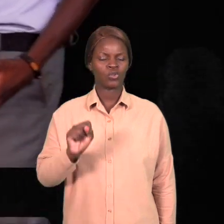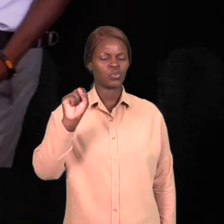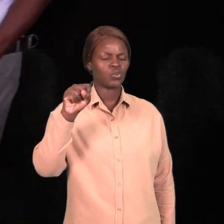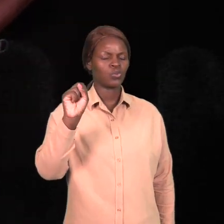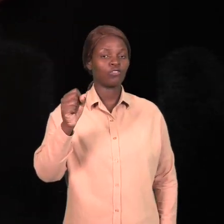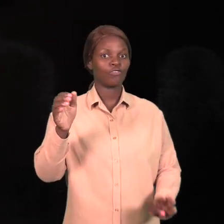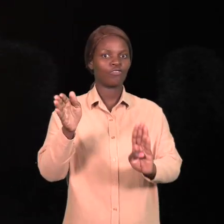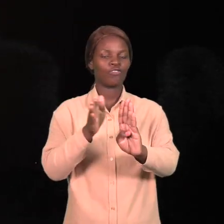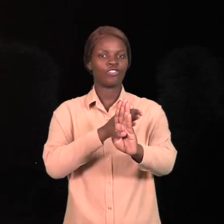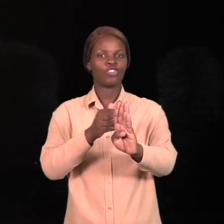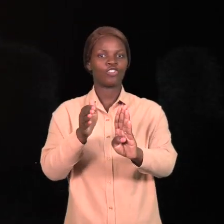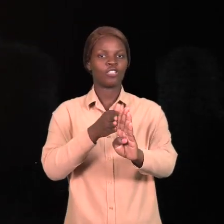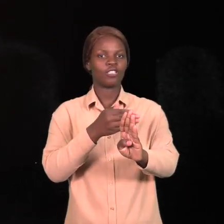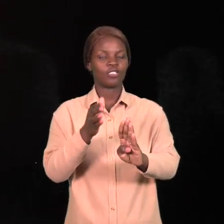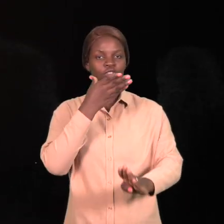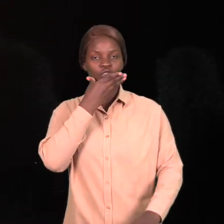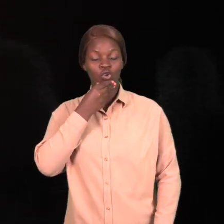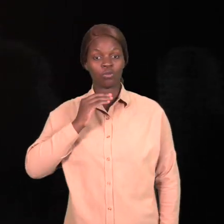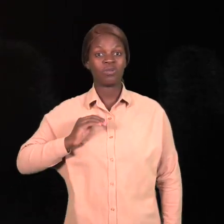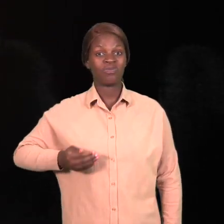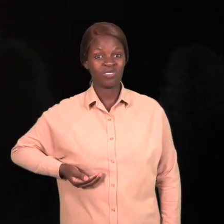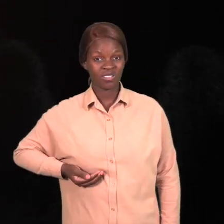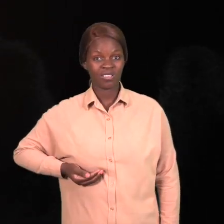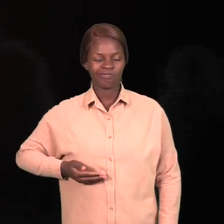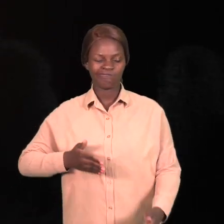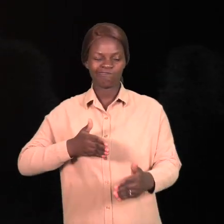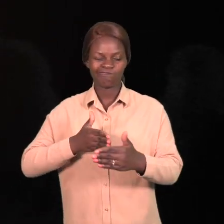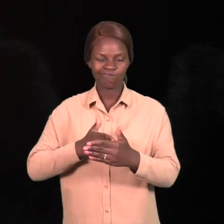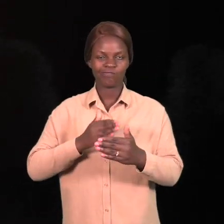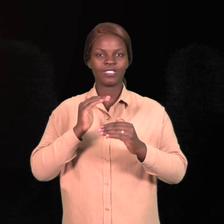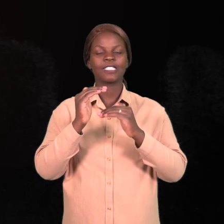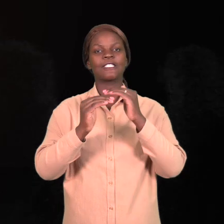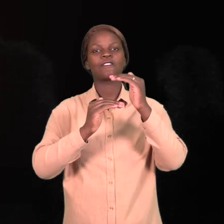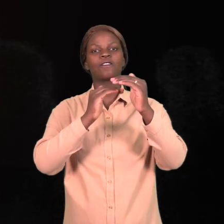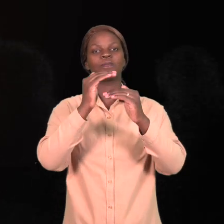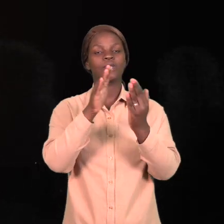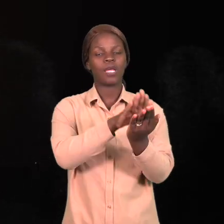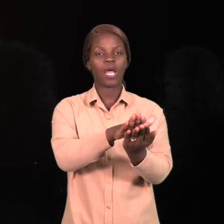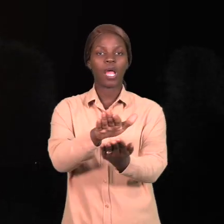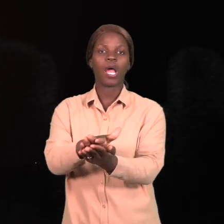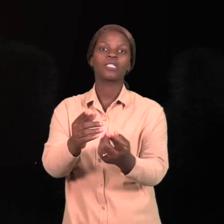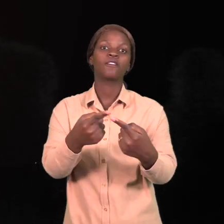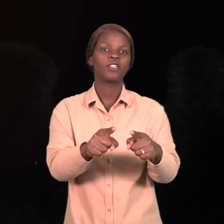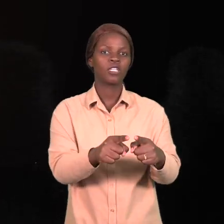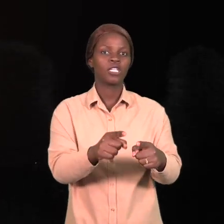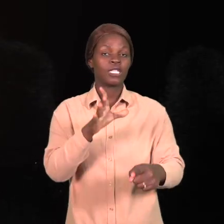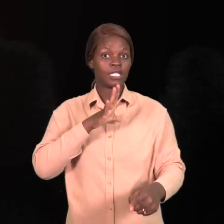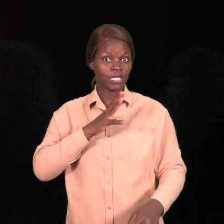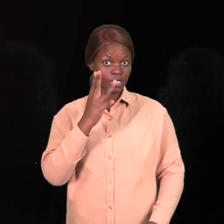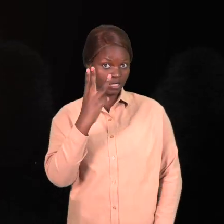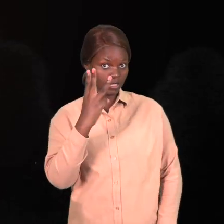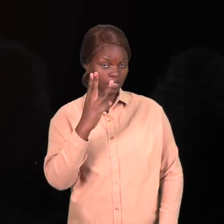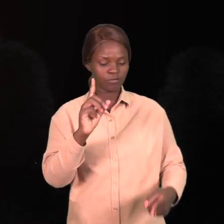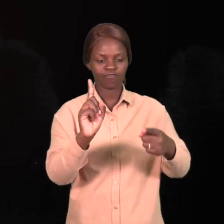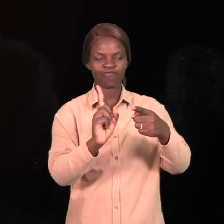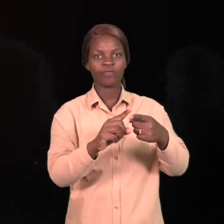Sim, a violência baseada no género mina o desenvolvimento do país e em vários setores. Eu posso falar de